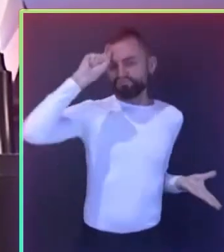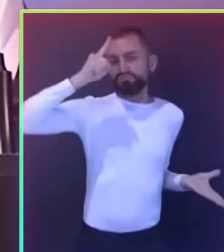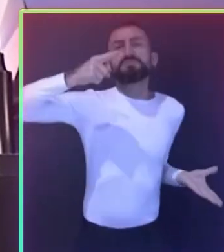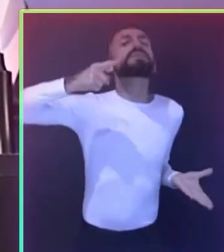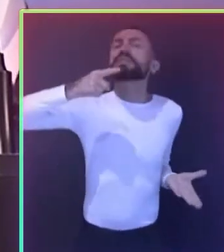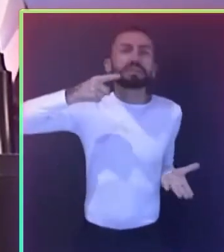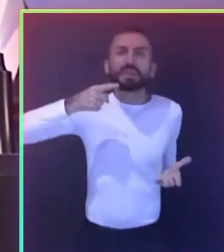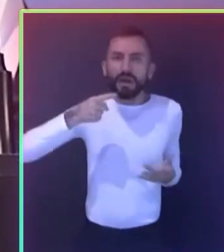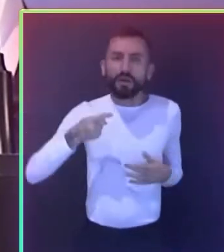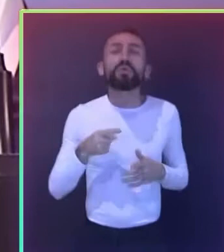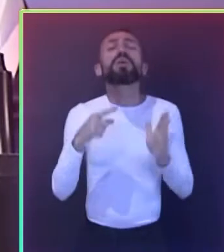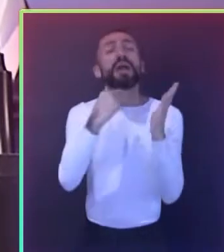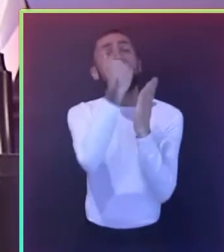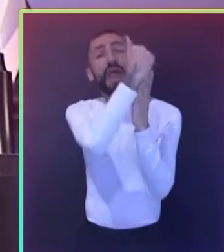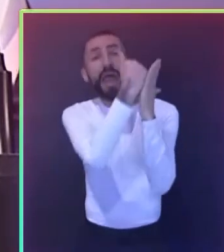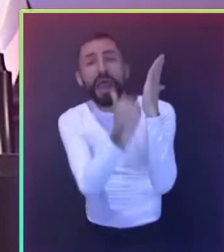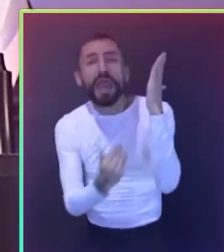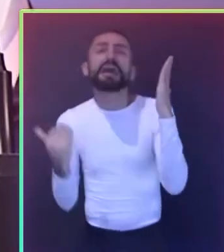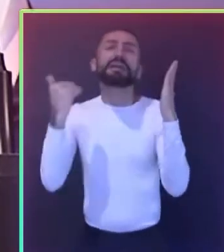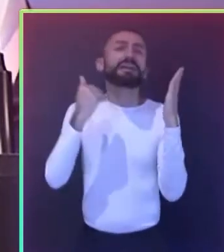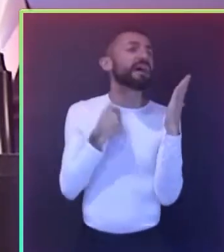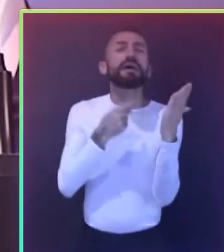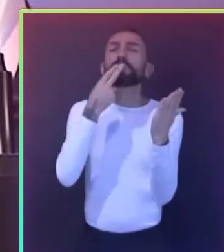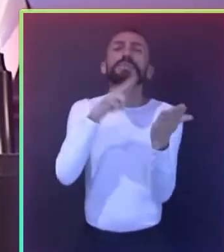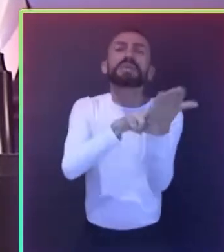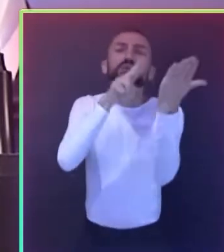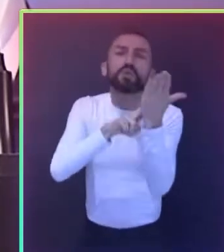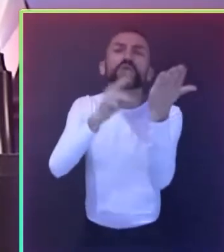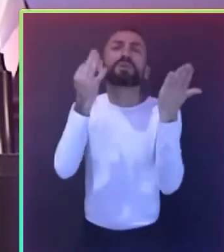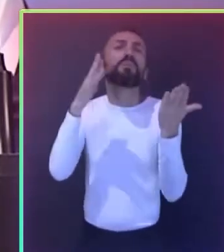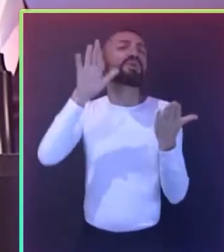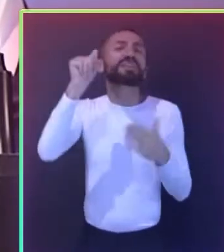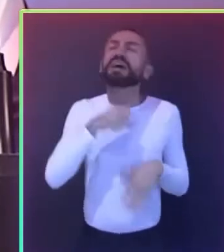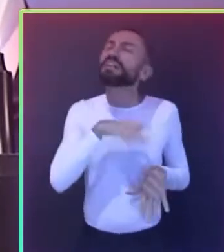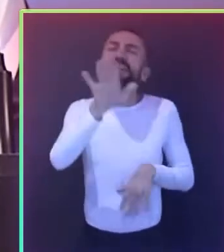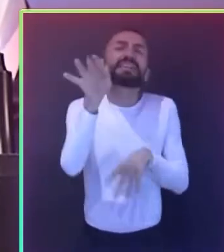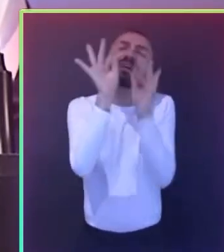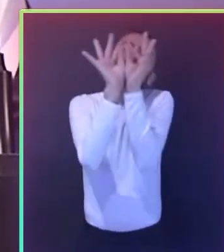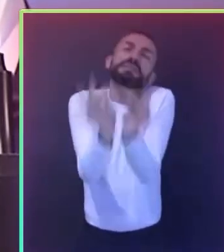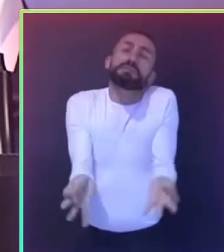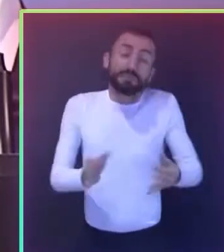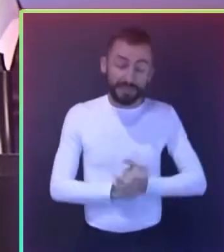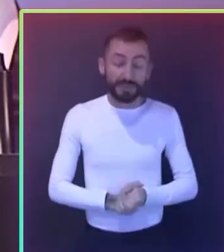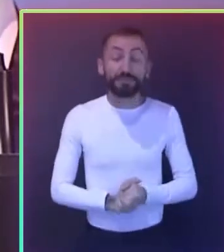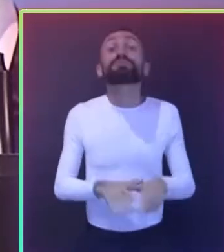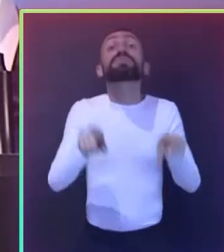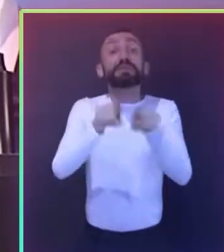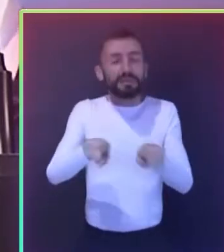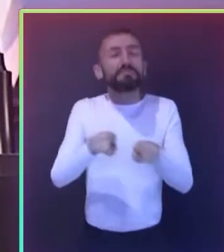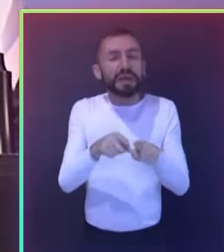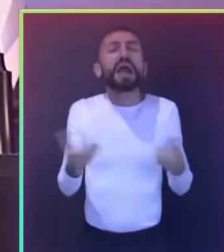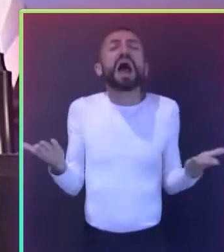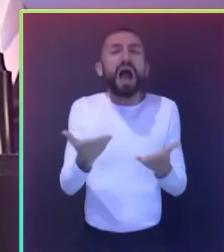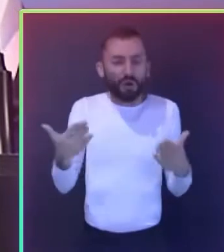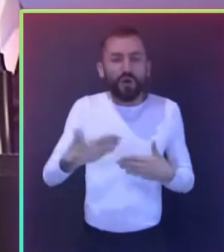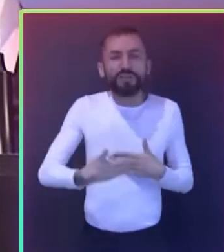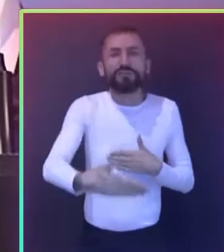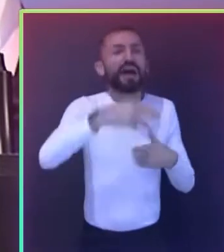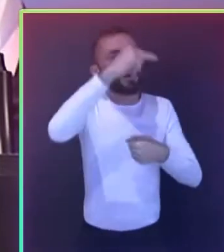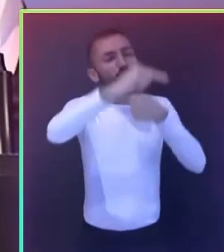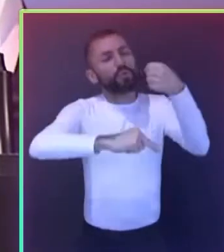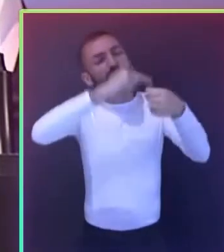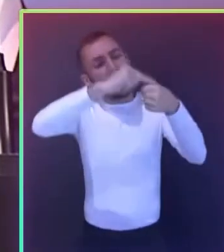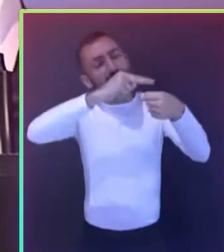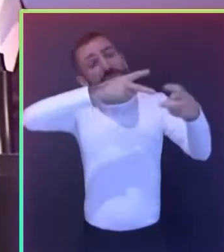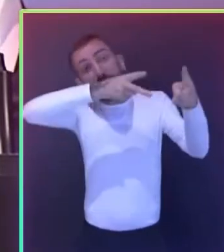poucas regras e poucas minutas e poucas portarias poções Assumir o compromisso que nesta instituição não haverá